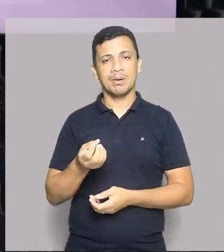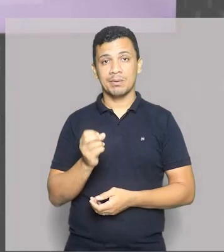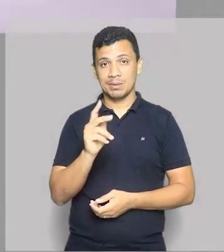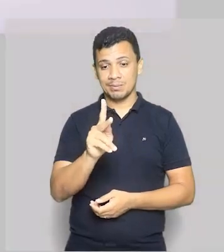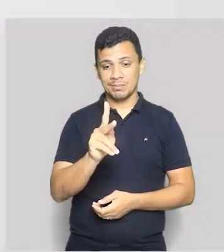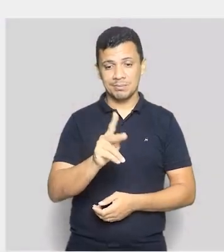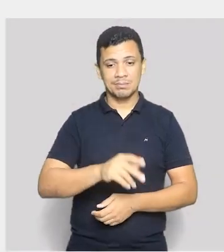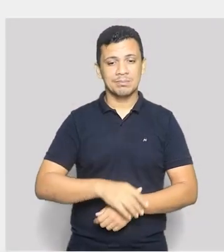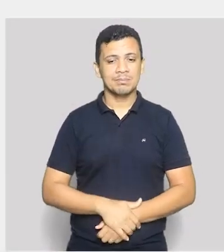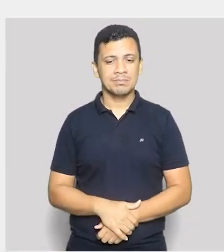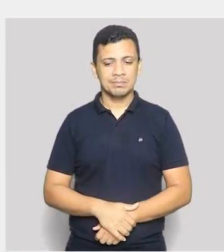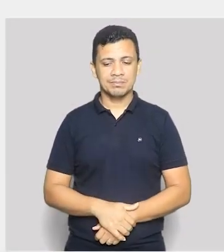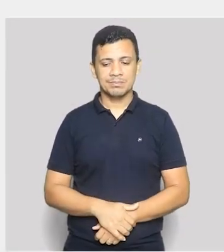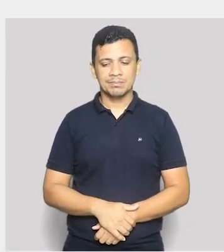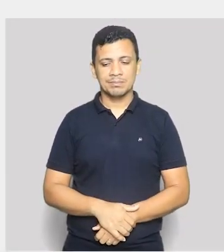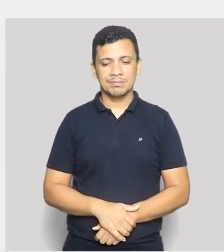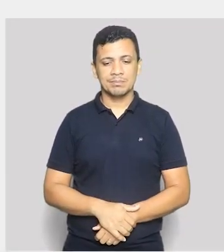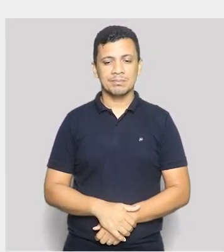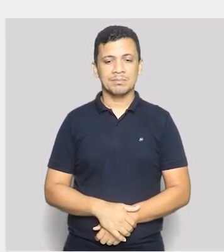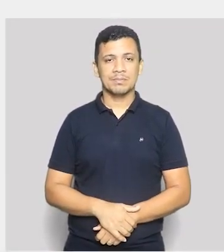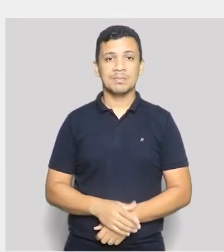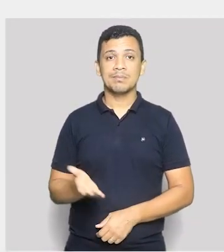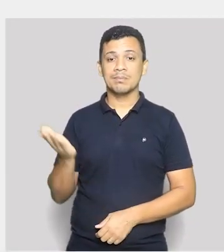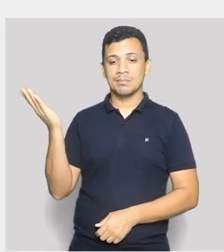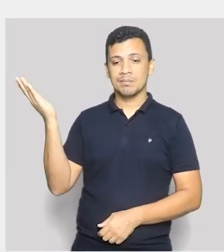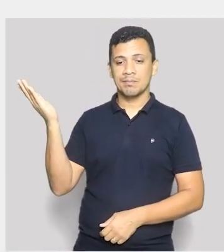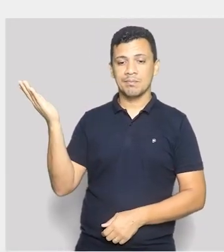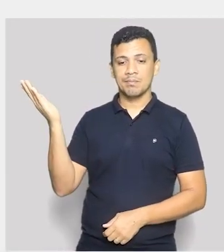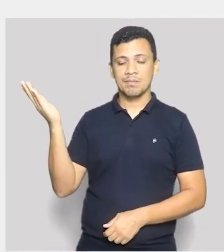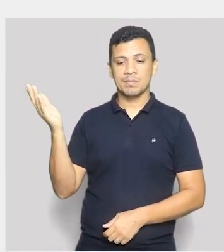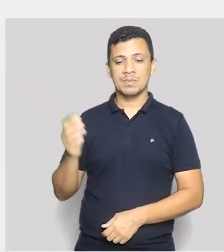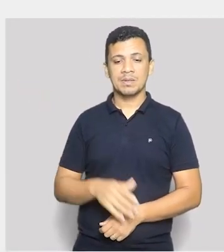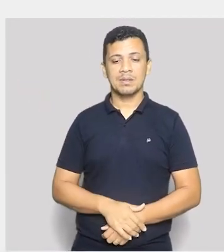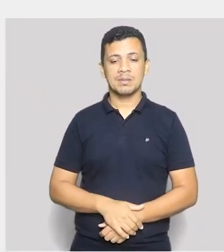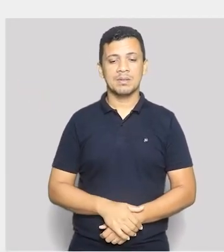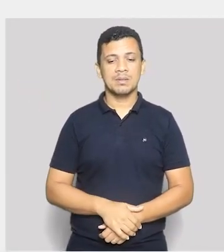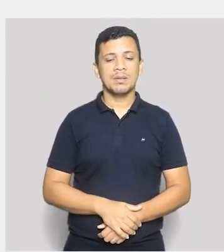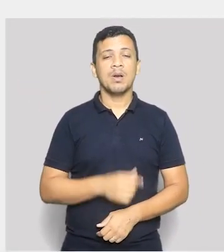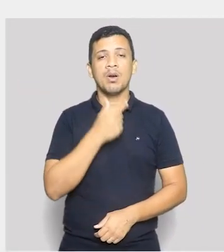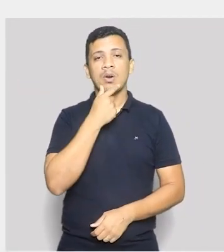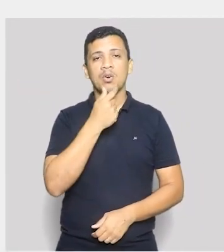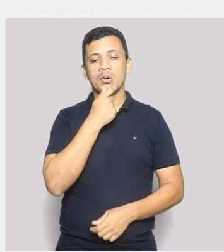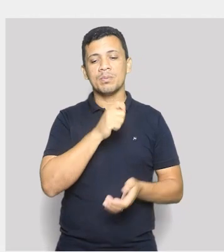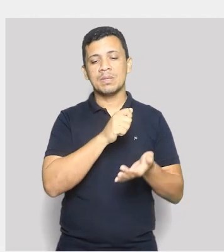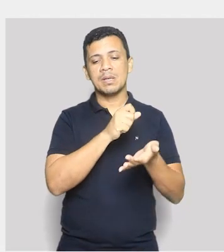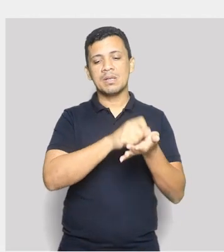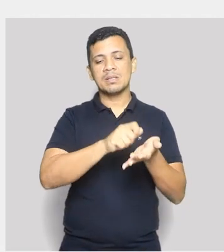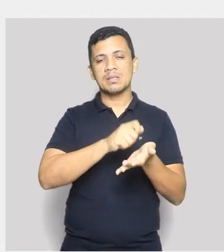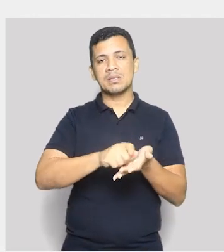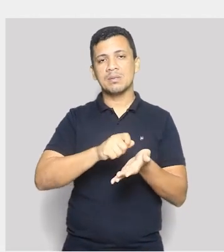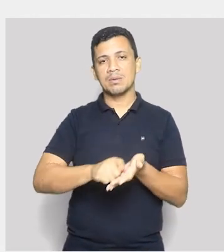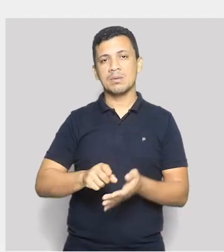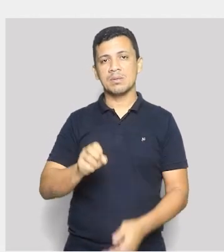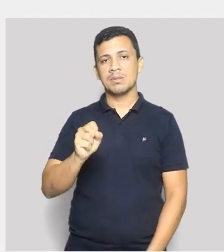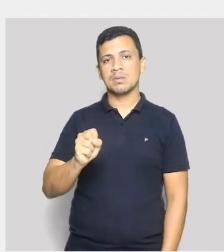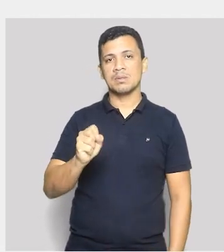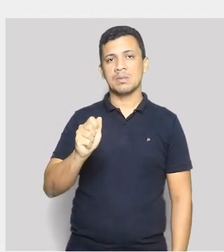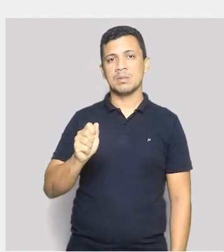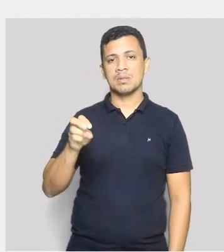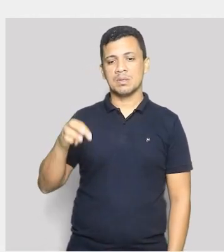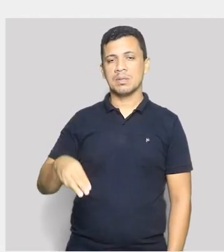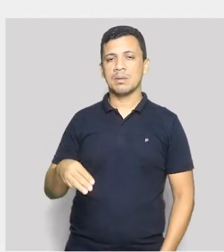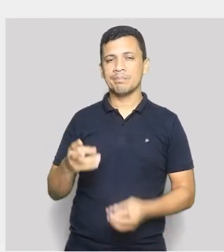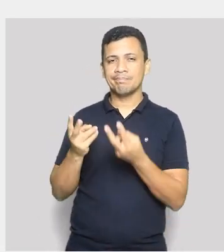Ó, na frase do Sam Levinson, a gente observa nitidamente